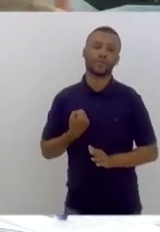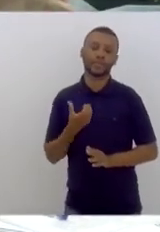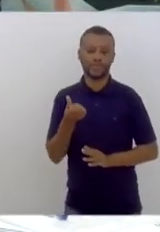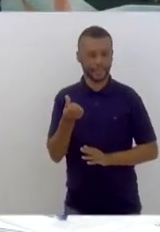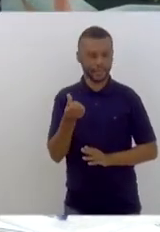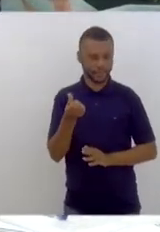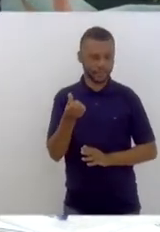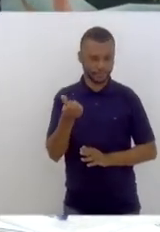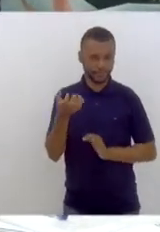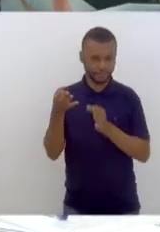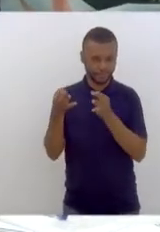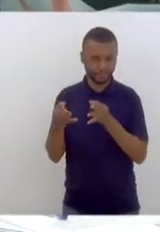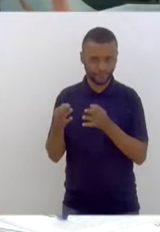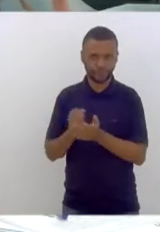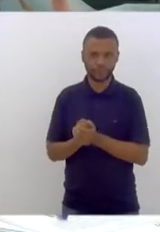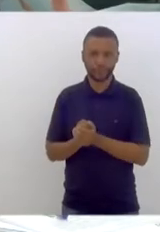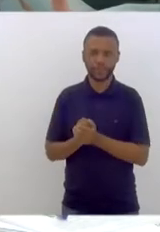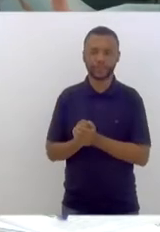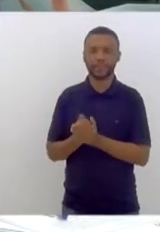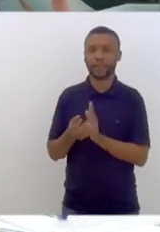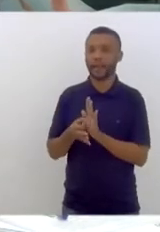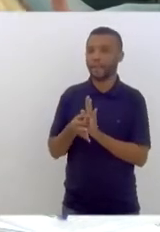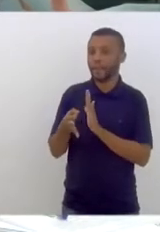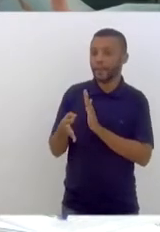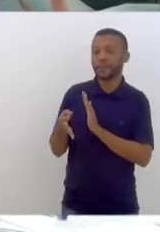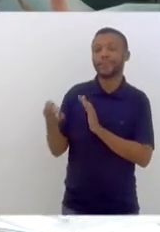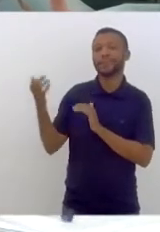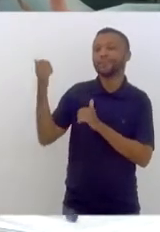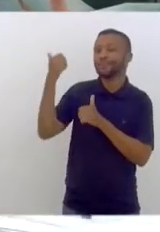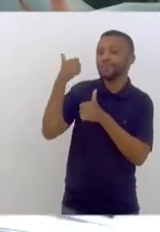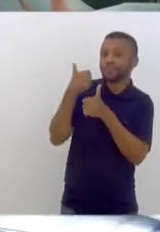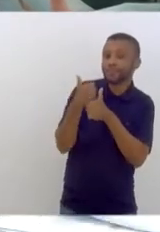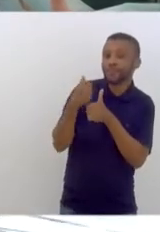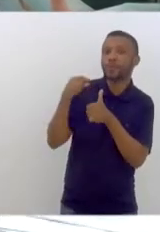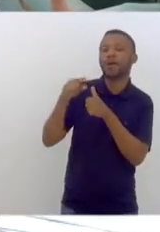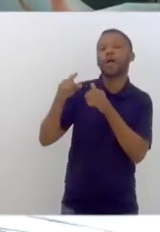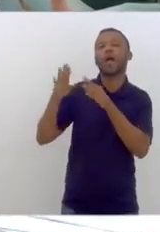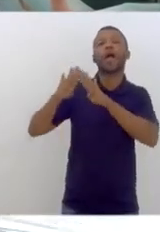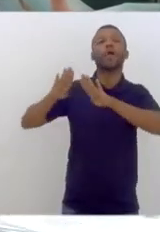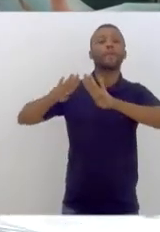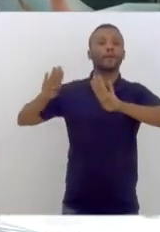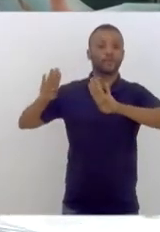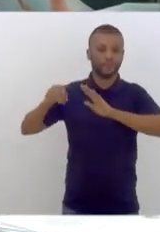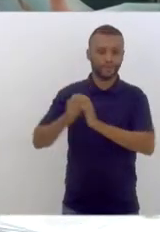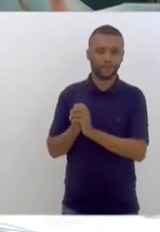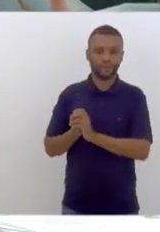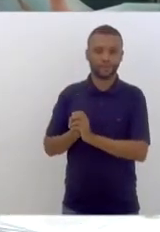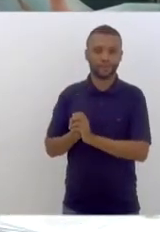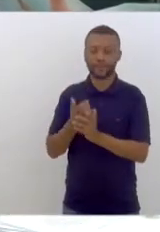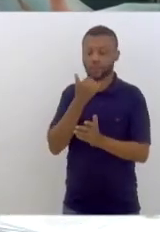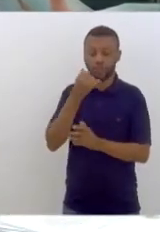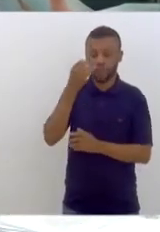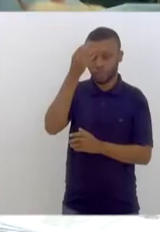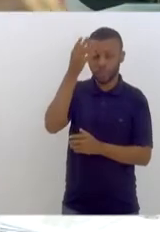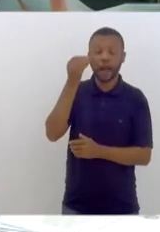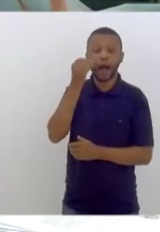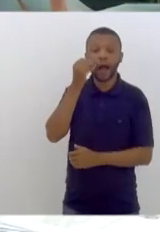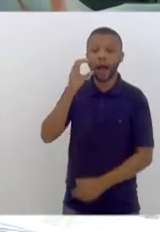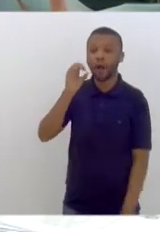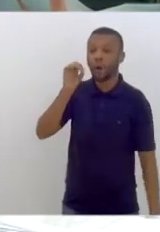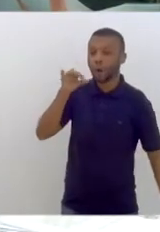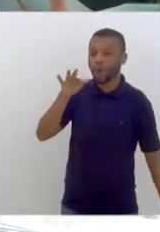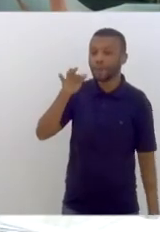6, né, que é a emenda da compensação, né, 6? É, a emenda da compensação,